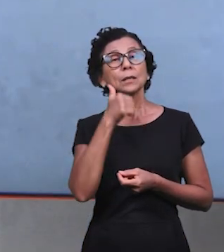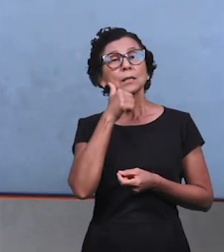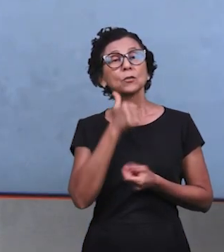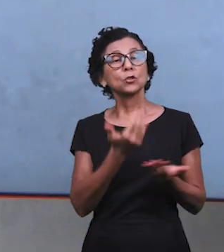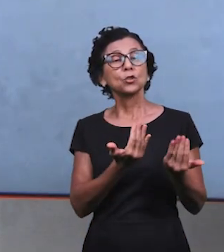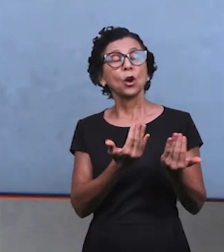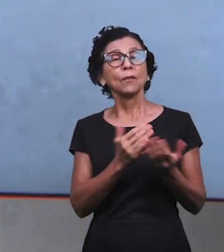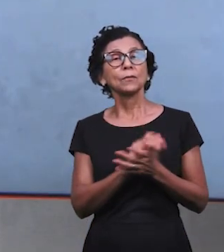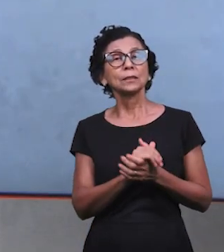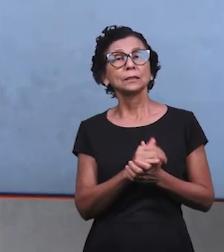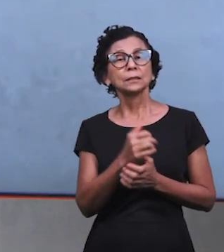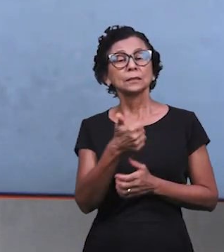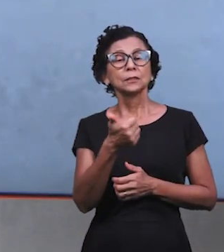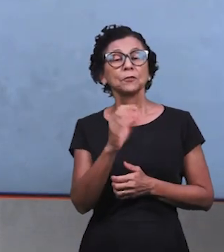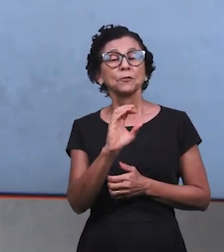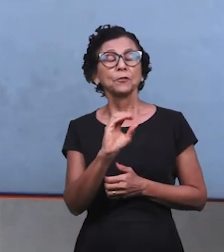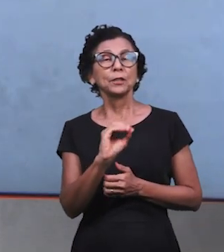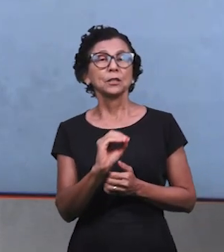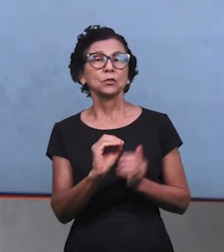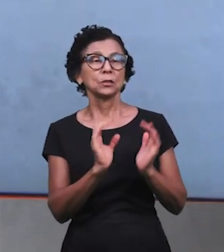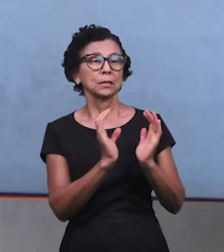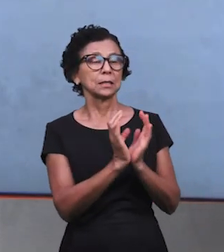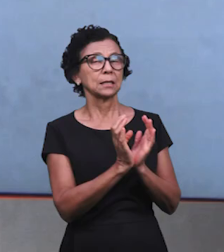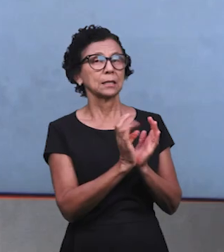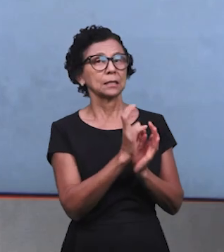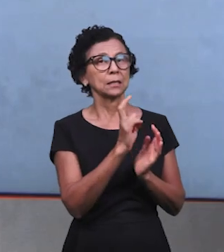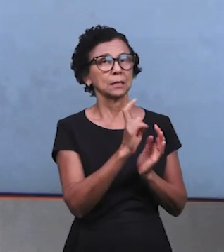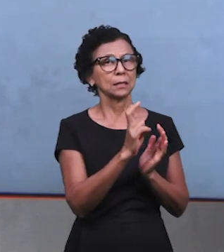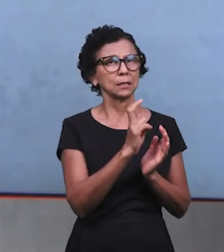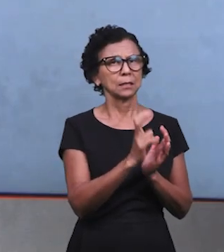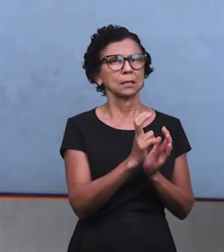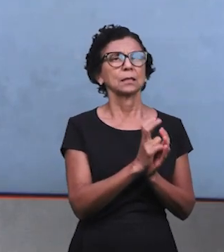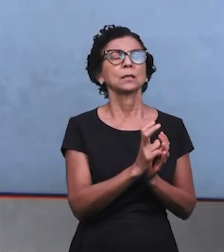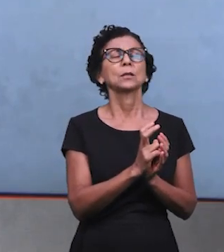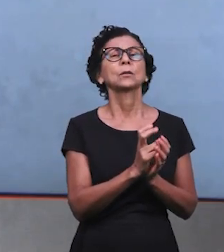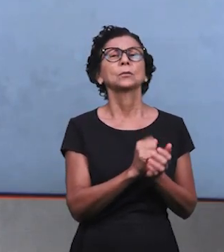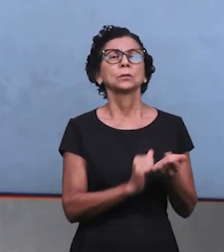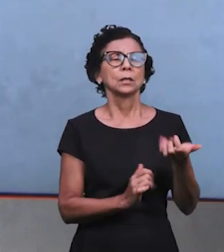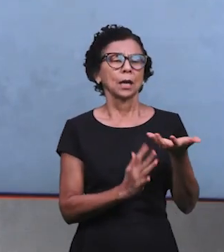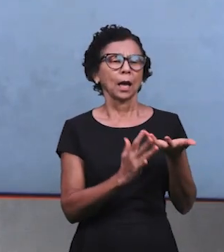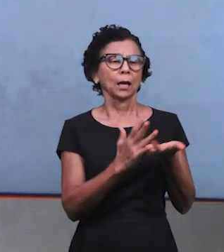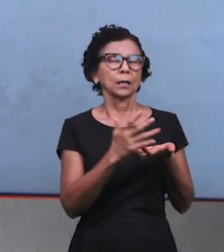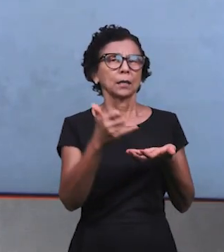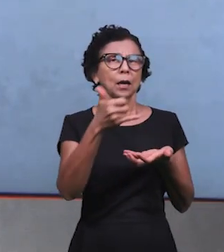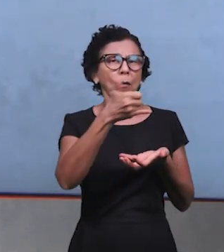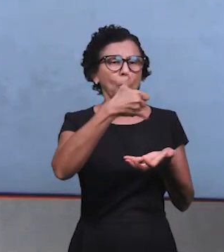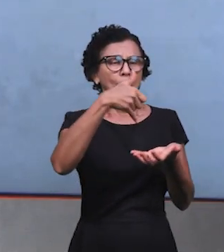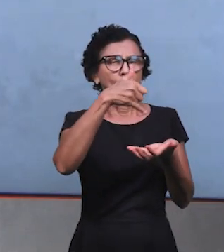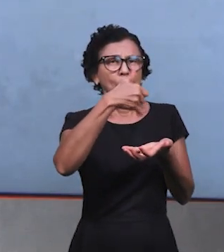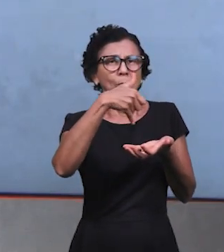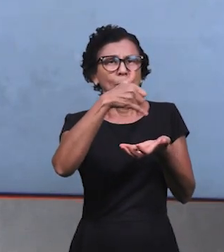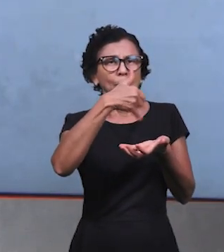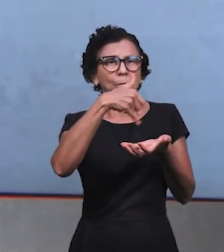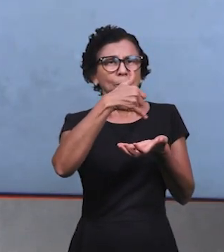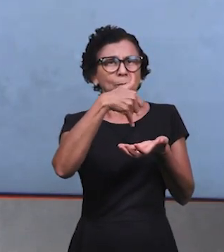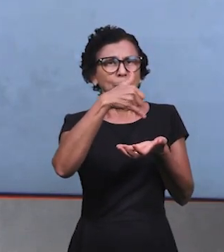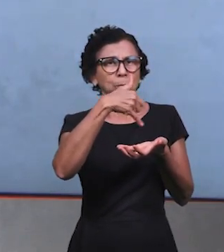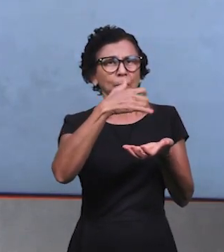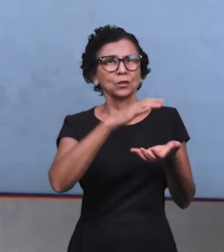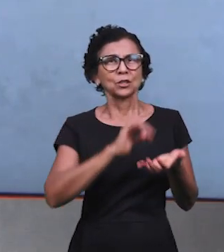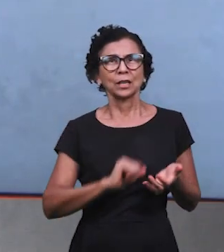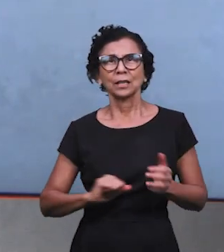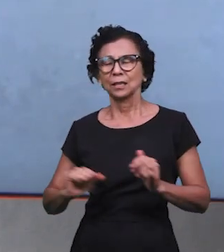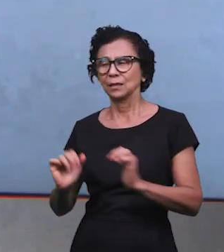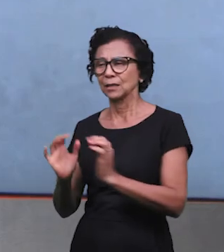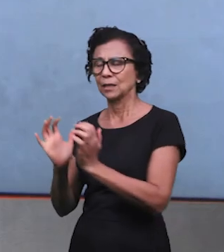virgens. 5 tinha a candeia cheia, né? Uhum. E as outras 5 também estavam cheias, não é isso? Sim. Também estava isso? As 2 estavam cheias?